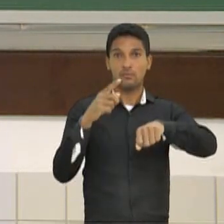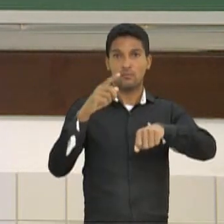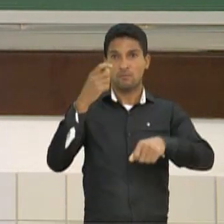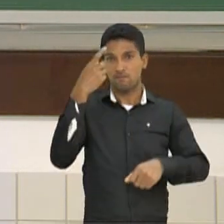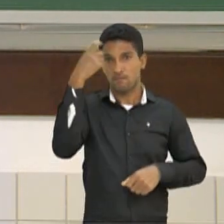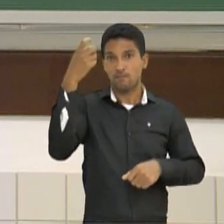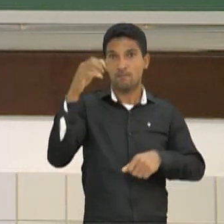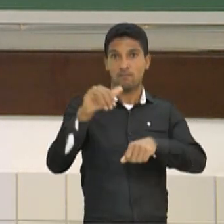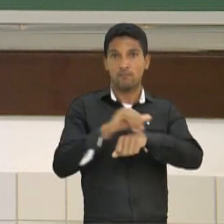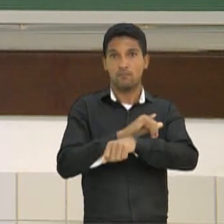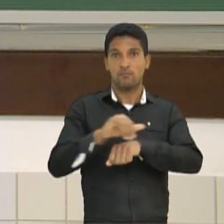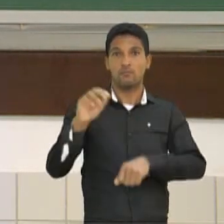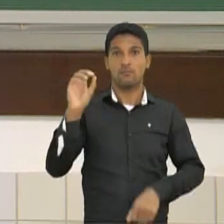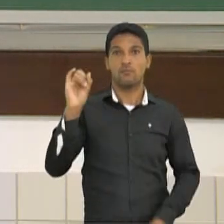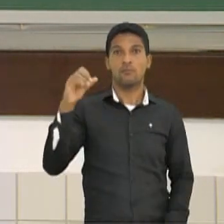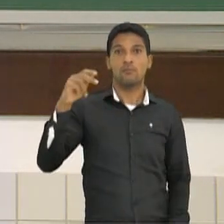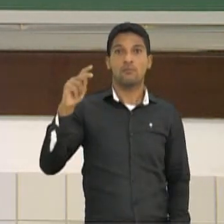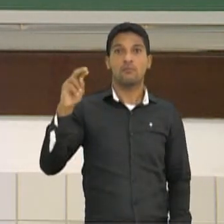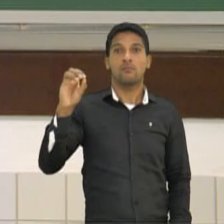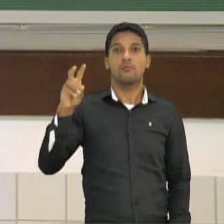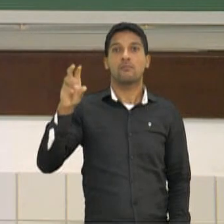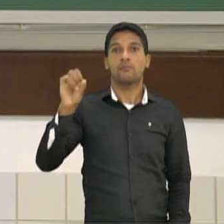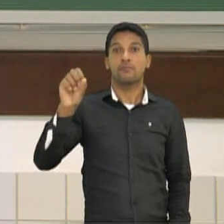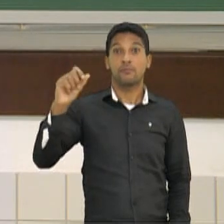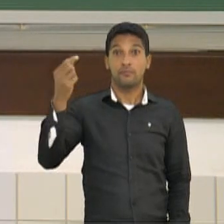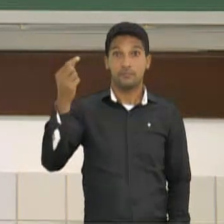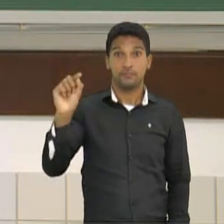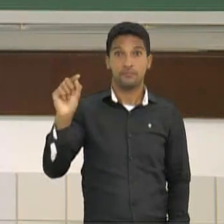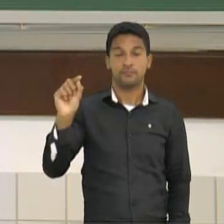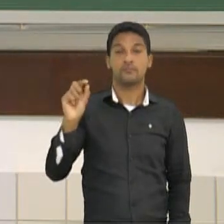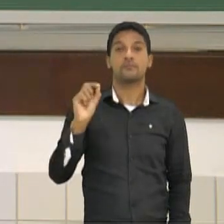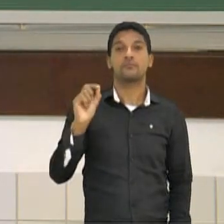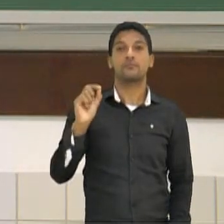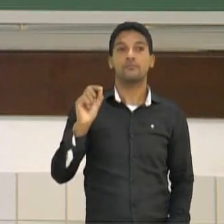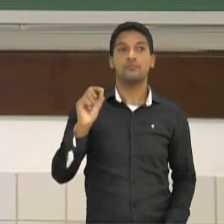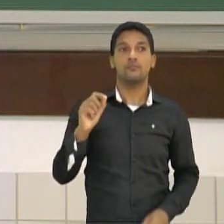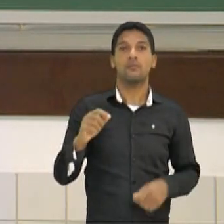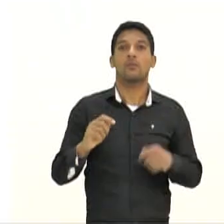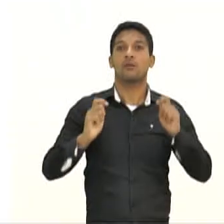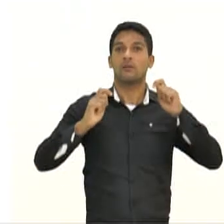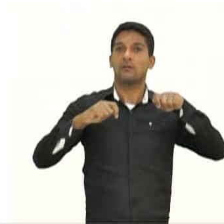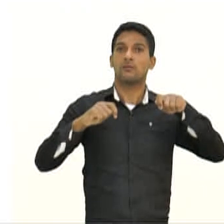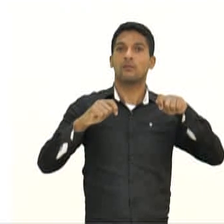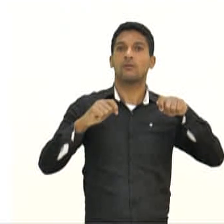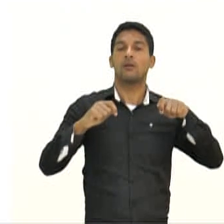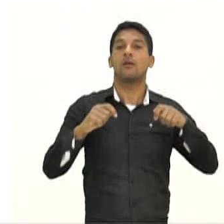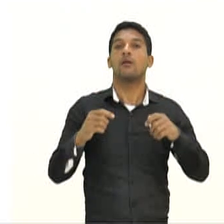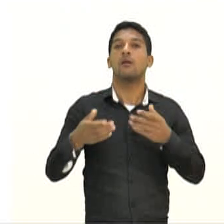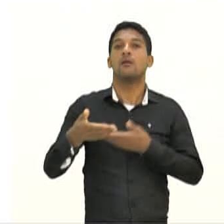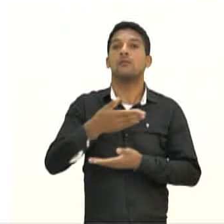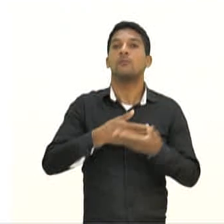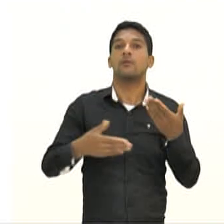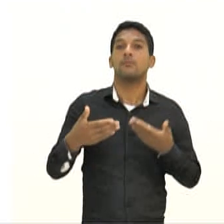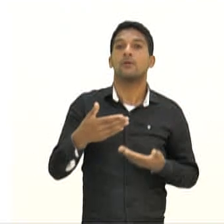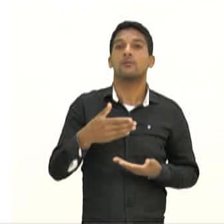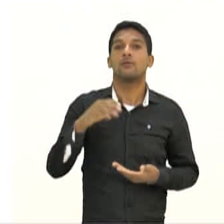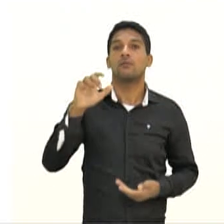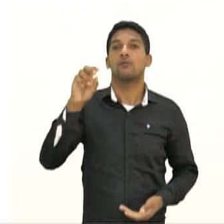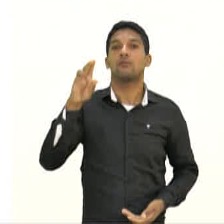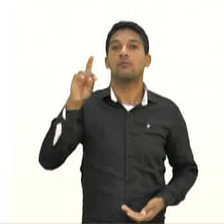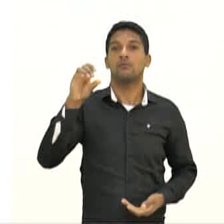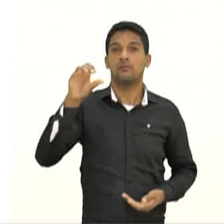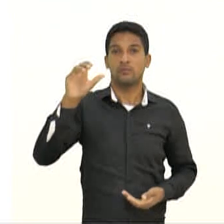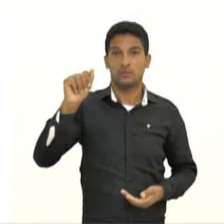e a experimentação de um corpo que joga em ações improvisadas, resultando na participação lúdica dos